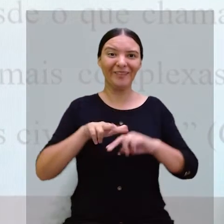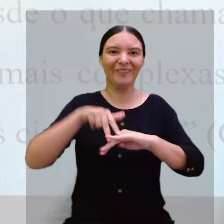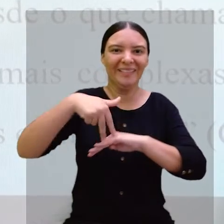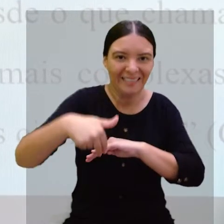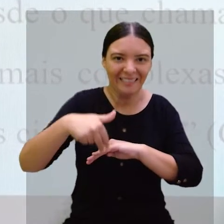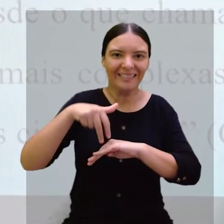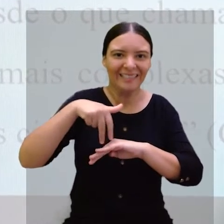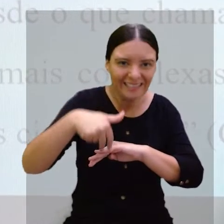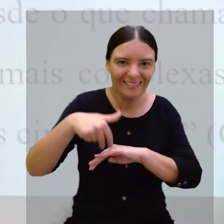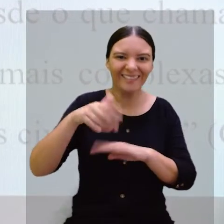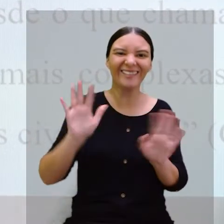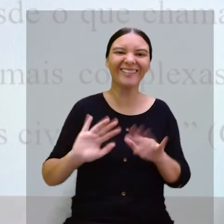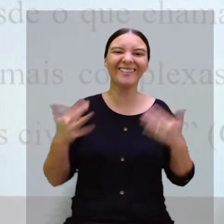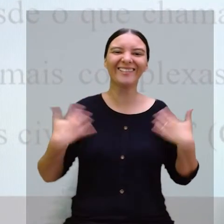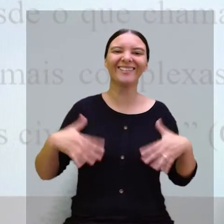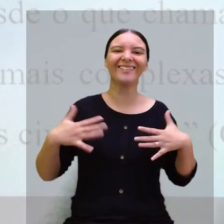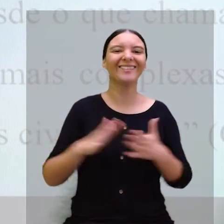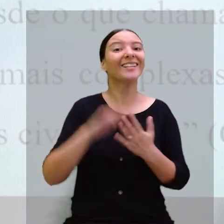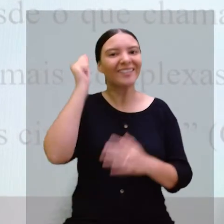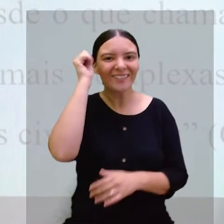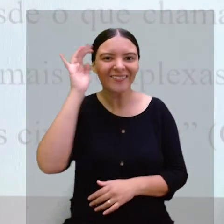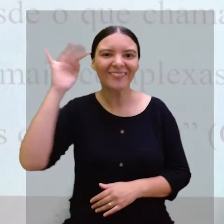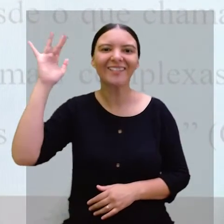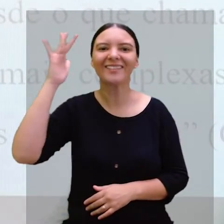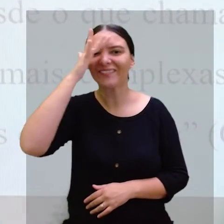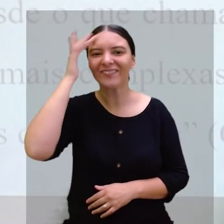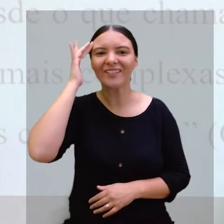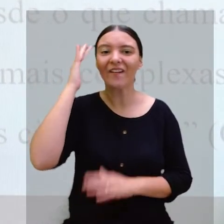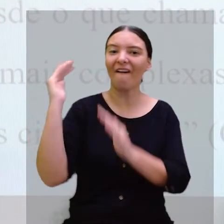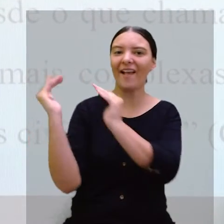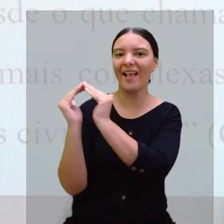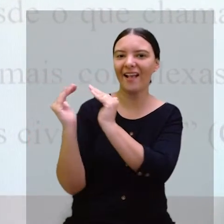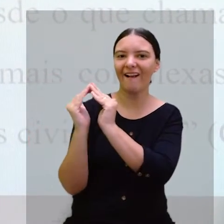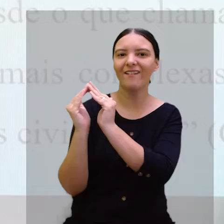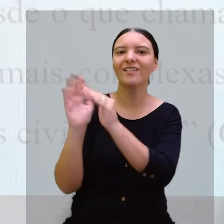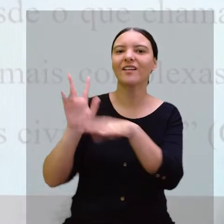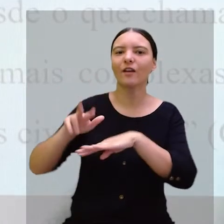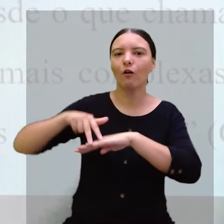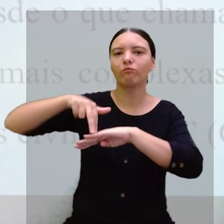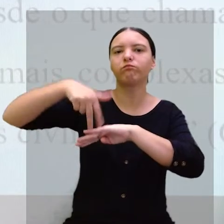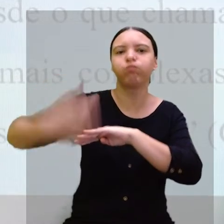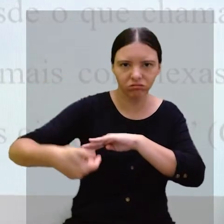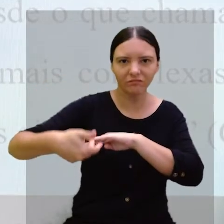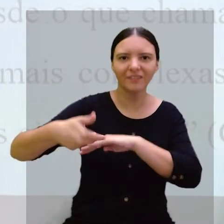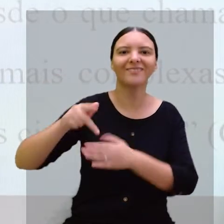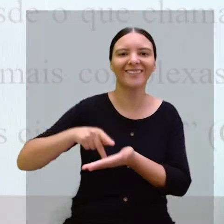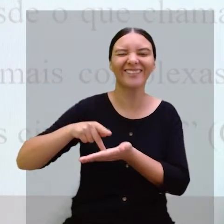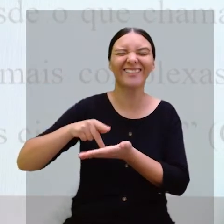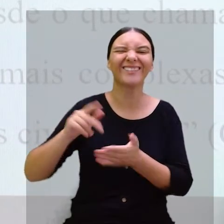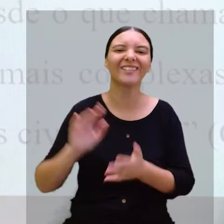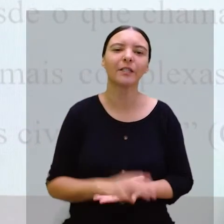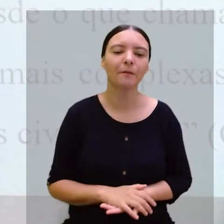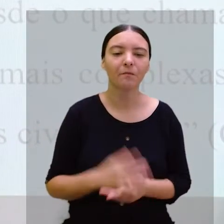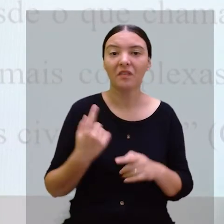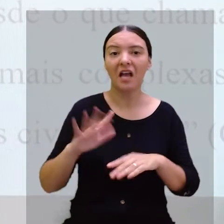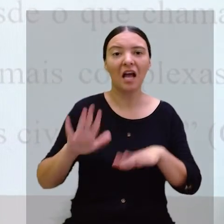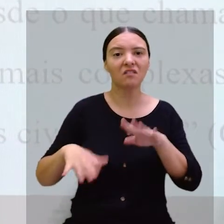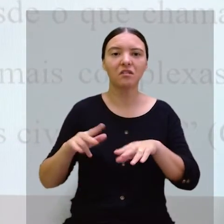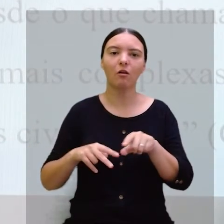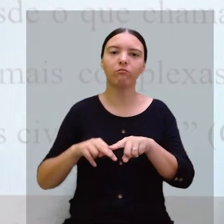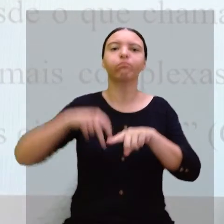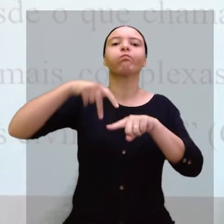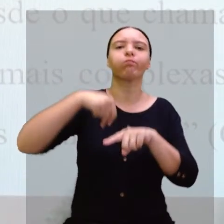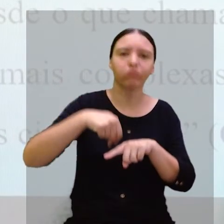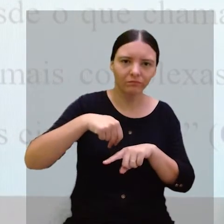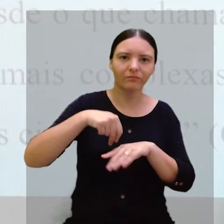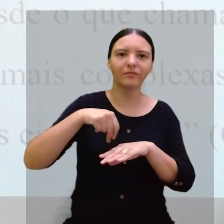tempo todo, sabe? Então, imagino que alguém vai contar em casa que ele de fato caiu, né? Aí, às vezes, eu só tropecei, pulei. Mas